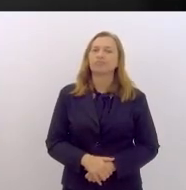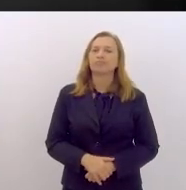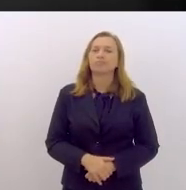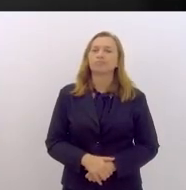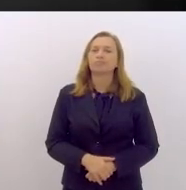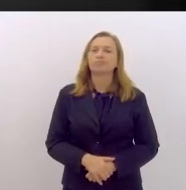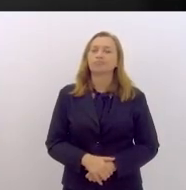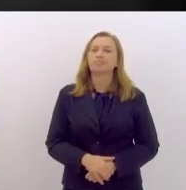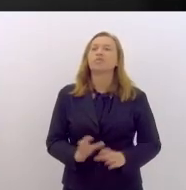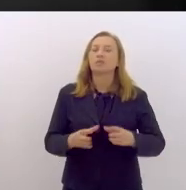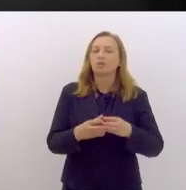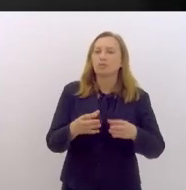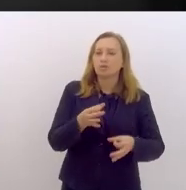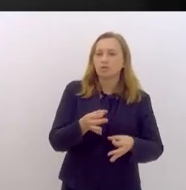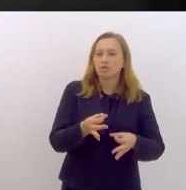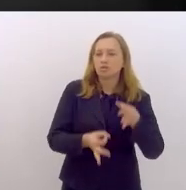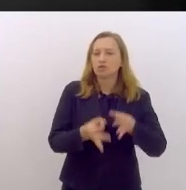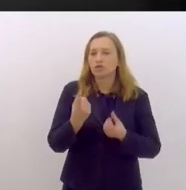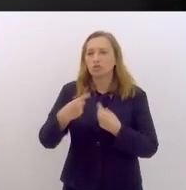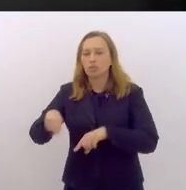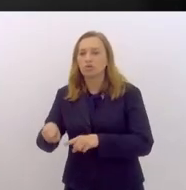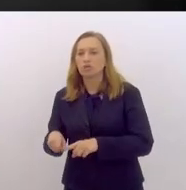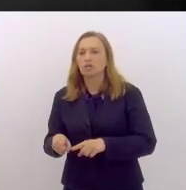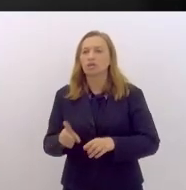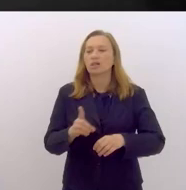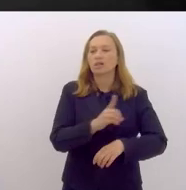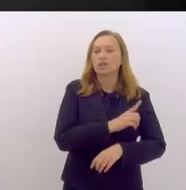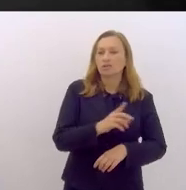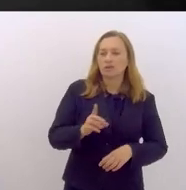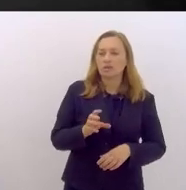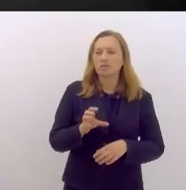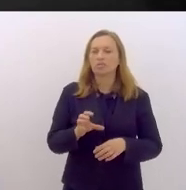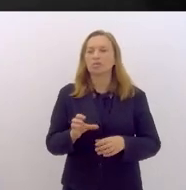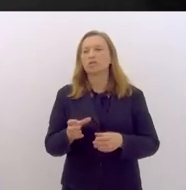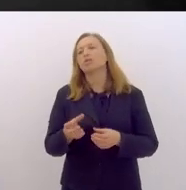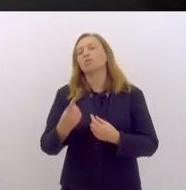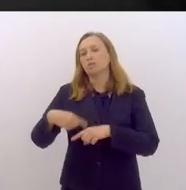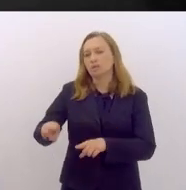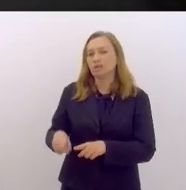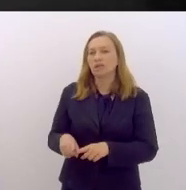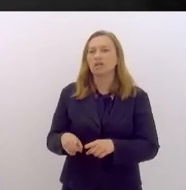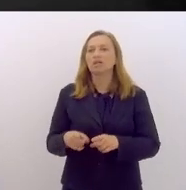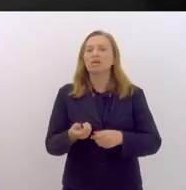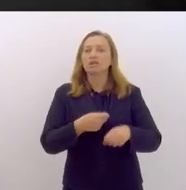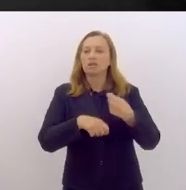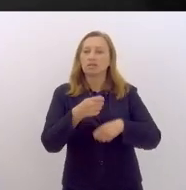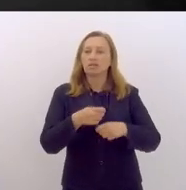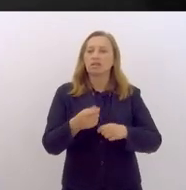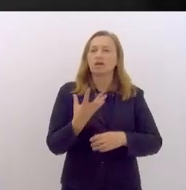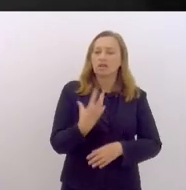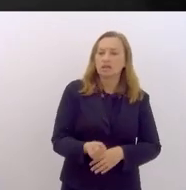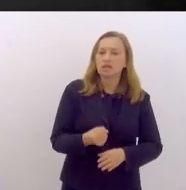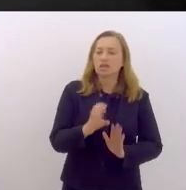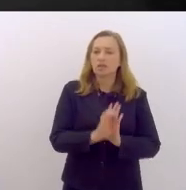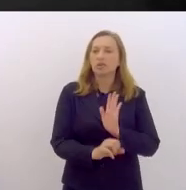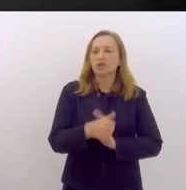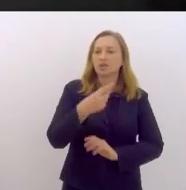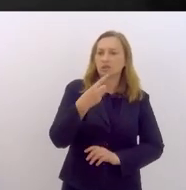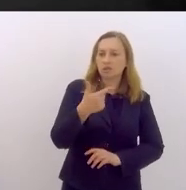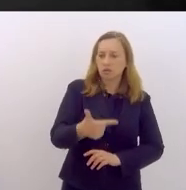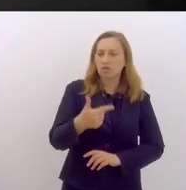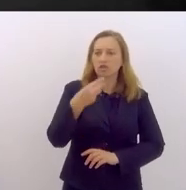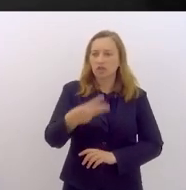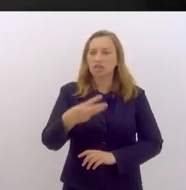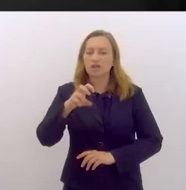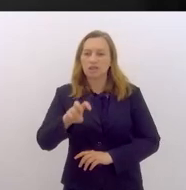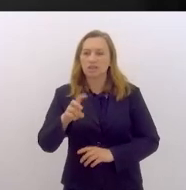da Comissão de Constituição e Justiça, contrário, defesa do meio ambiente, contrário, economia, indústria e comércio, favorável às emendas número 2, 3 e 5, contrário